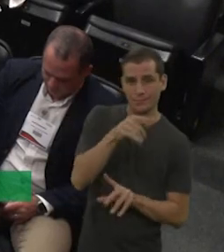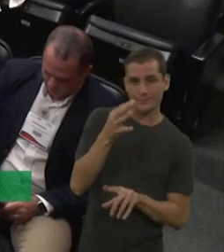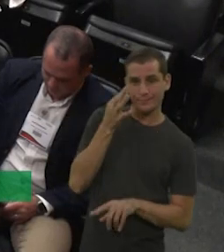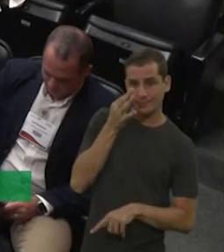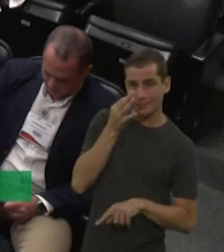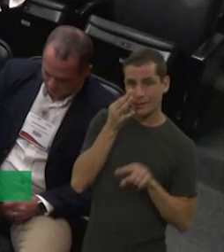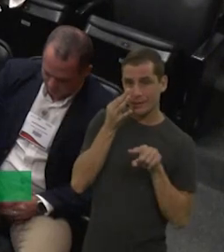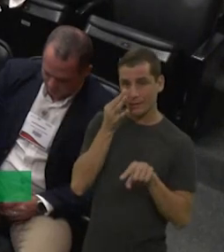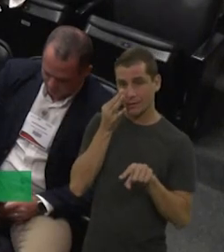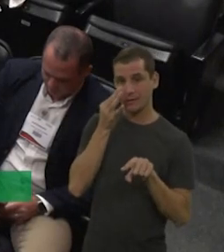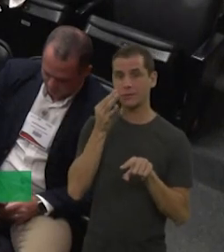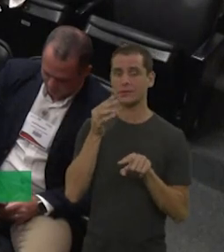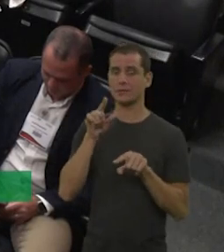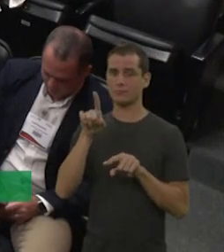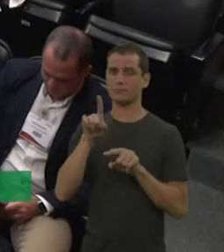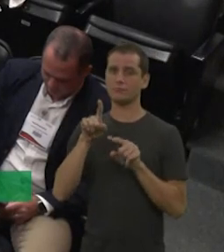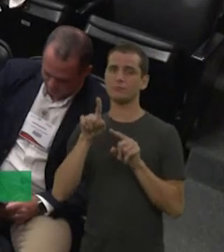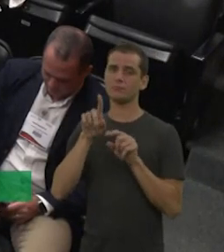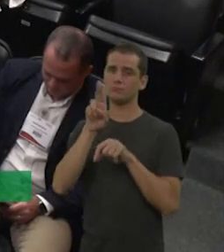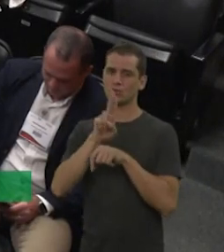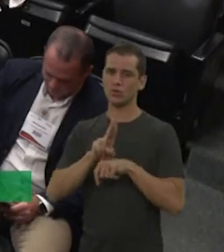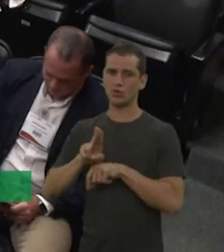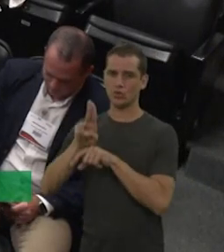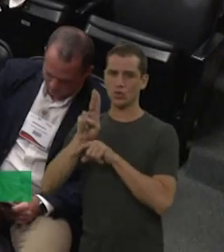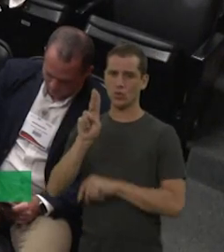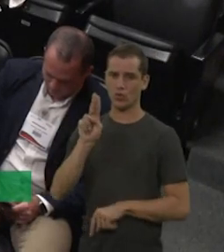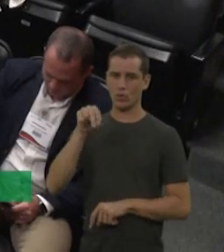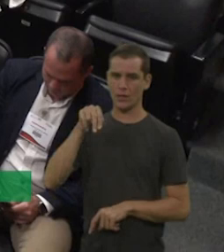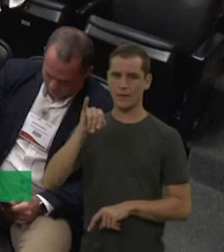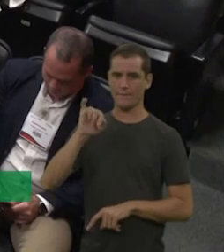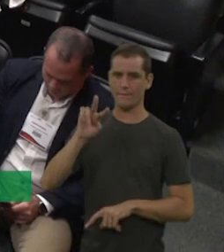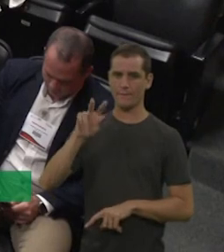dia. O tema que foi me dado é...